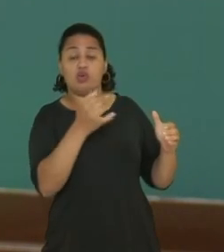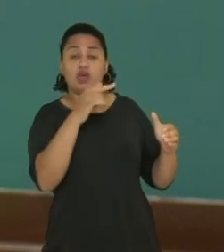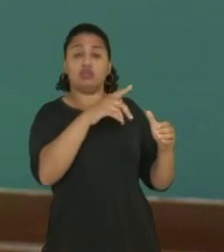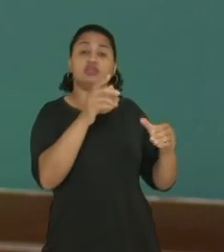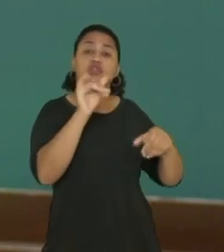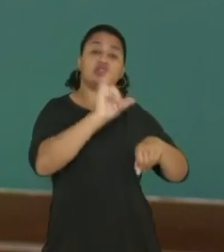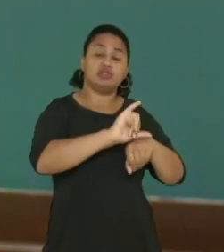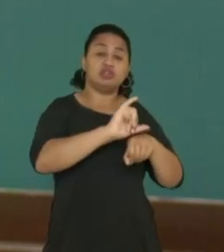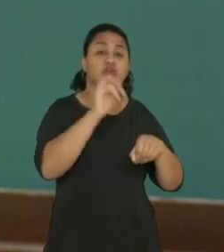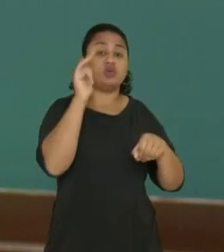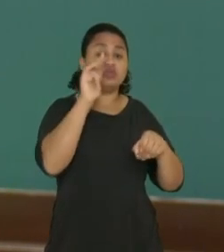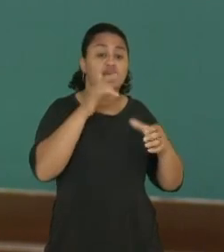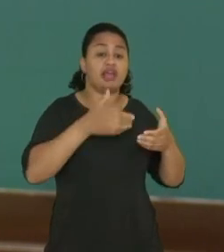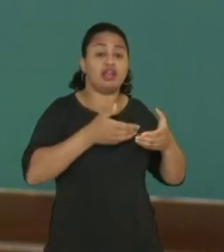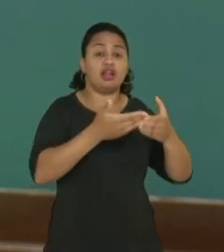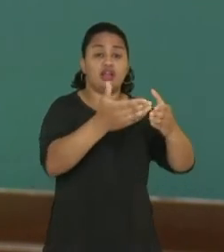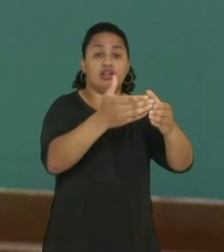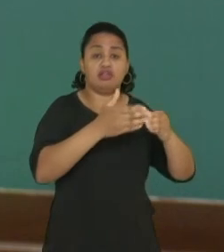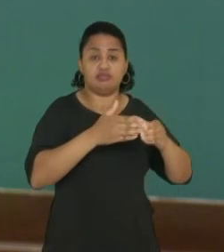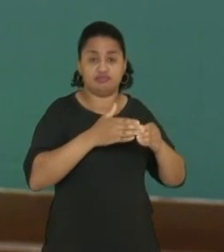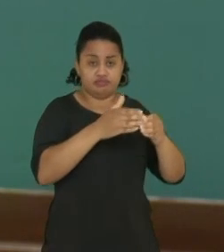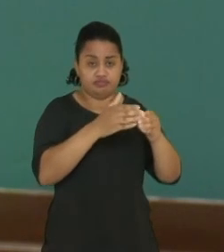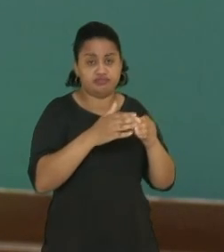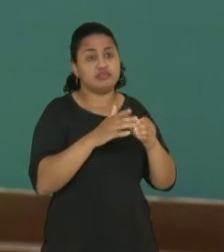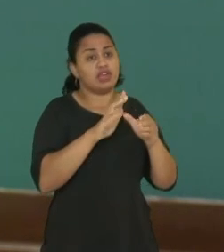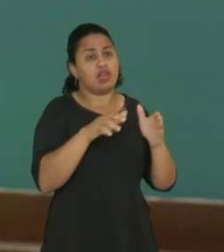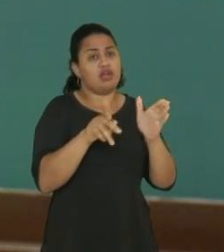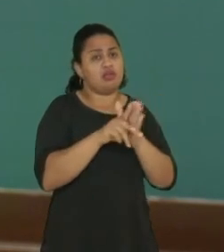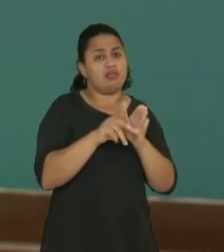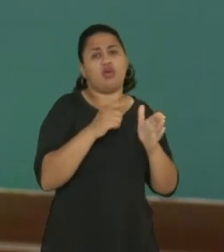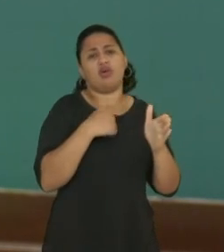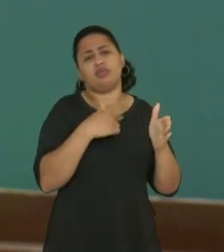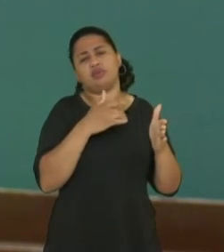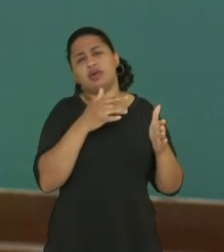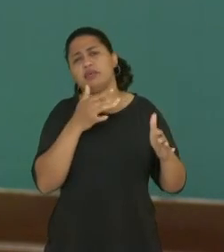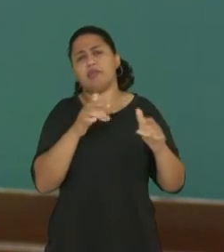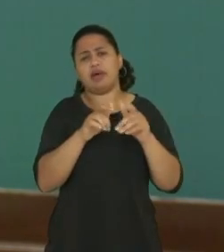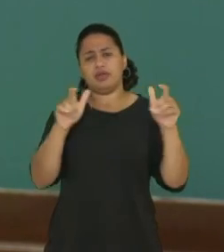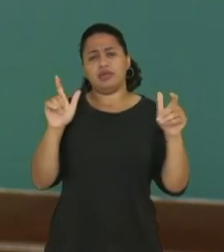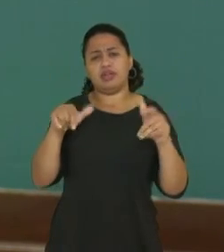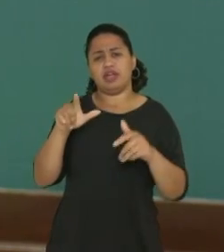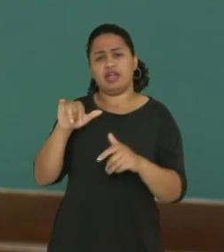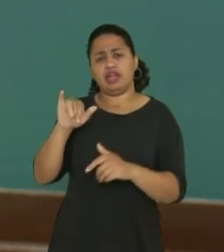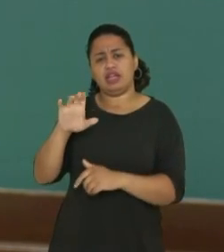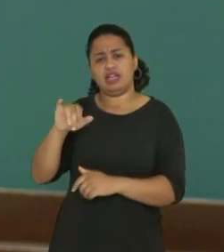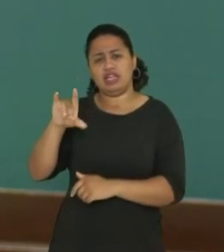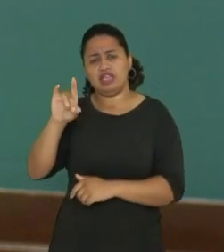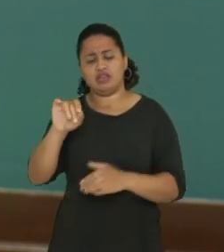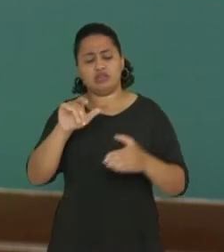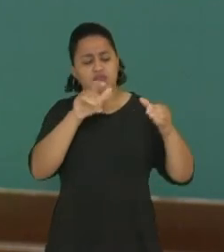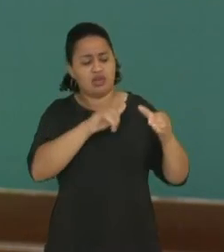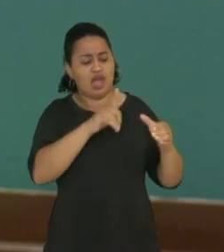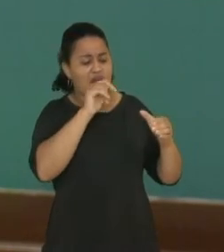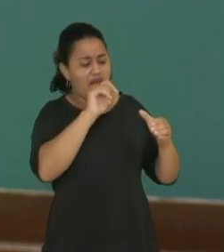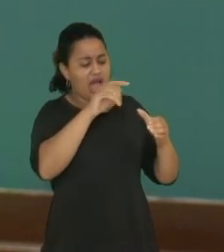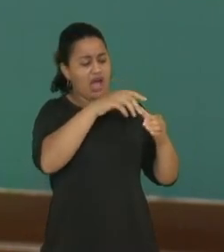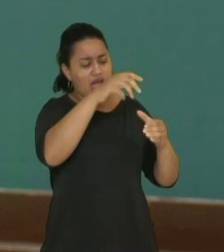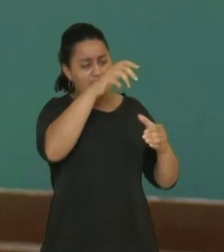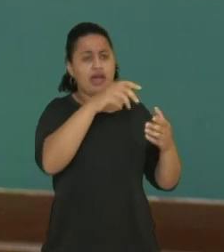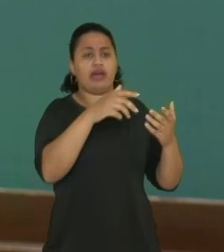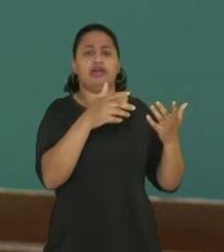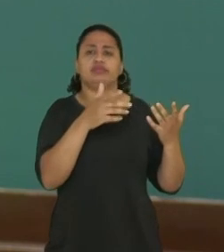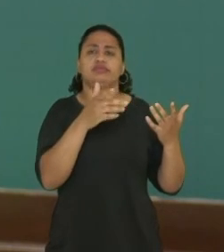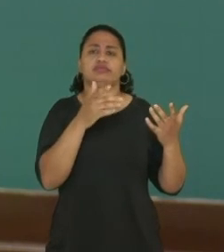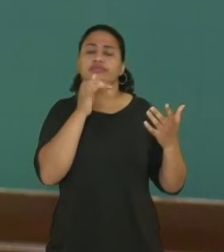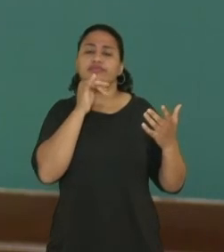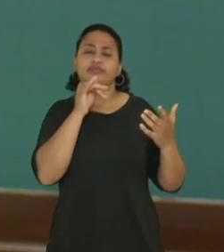de transportar, tá? Normalmente está relacionada aos líquidos, né? Tá, a garrafinha de água, né? Normalmente quando a gente